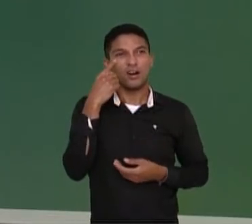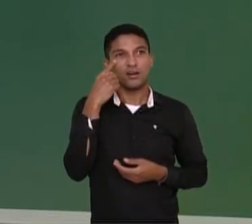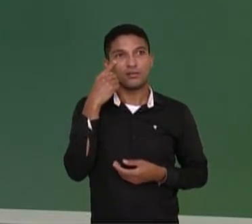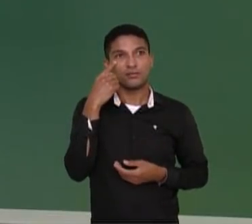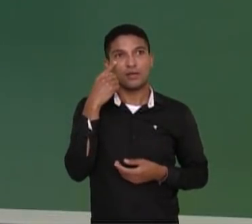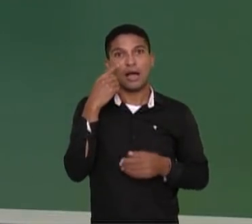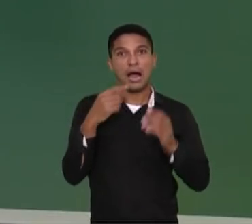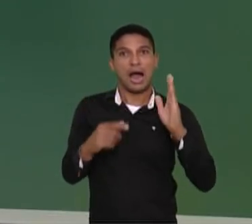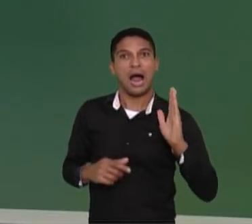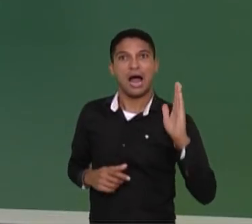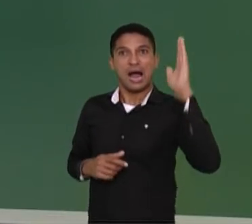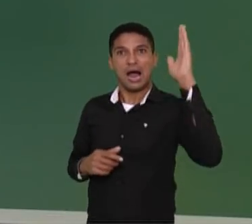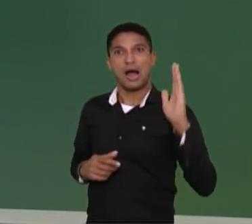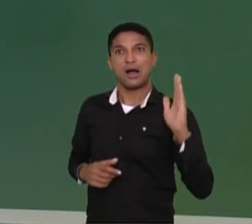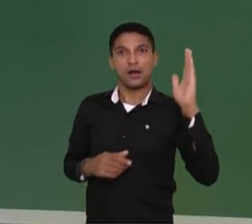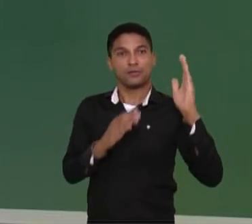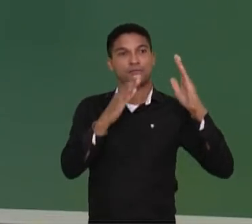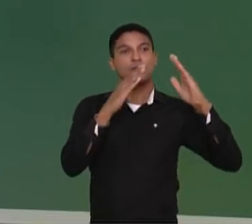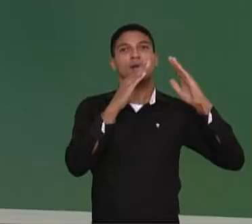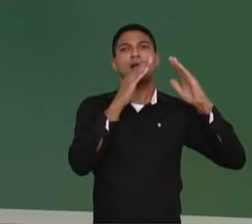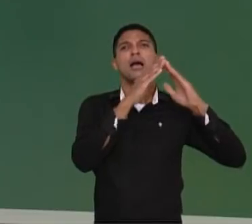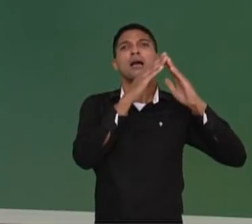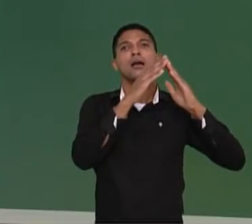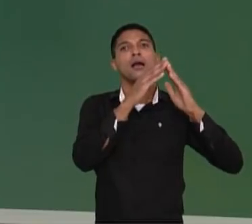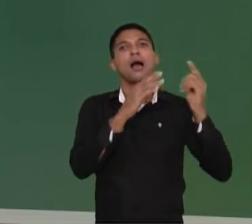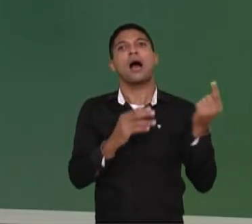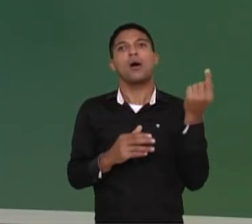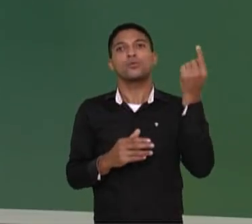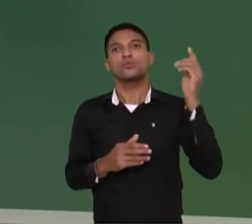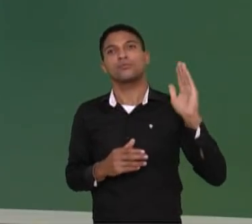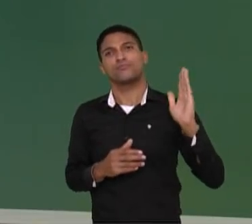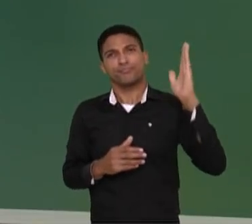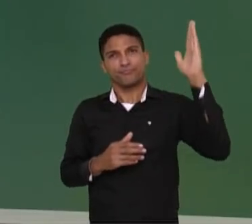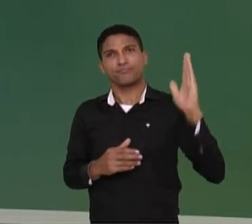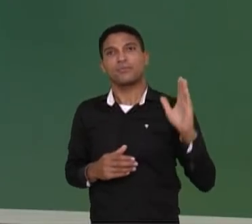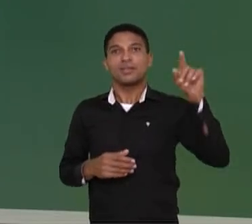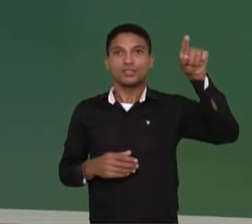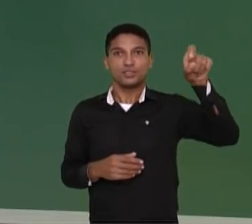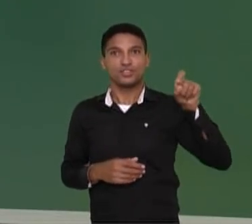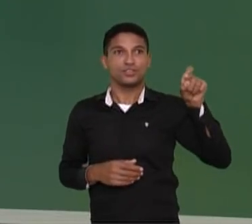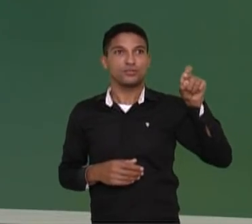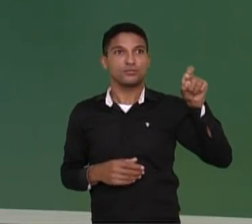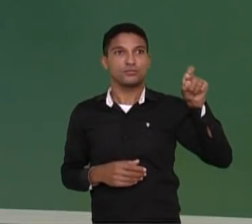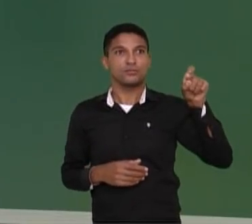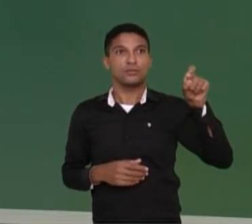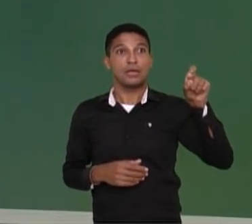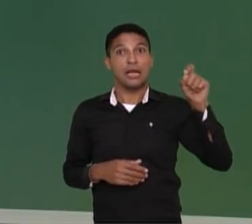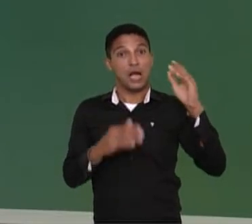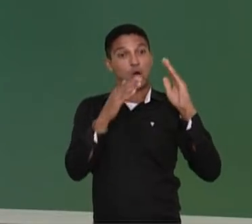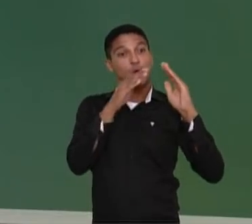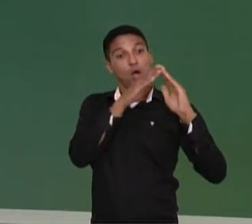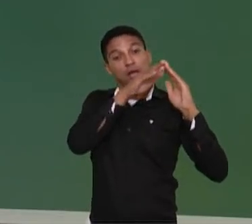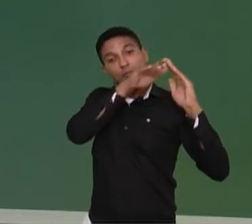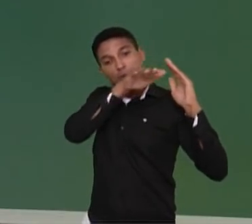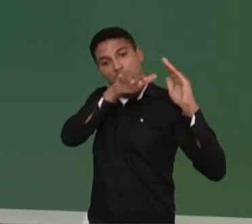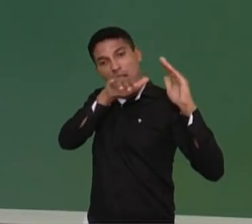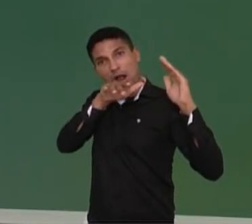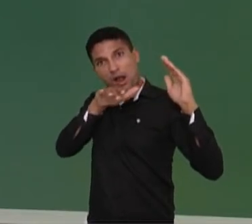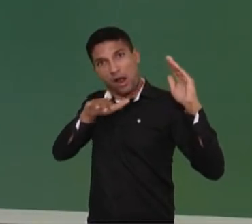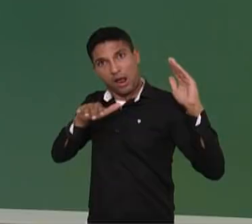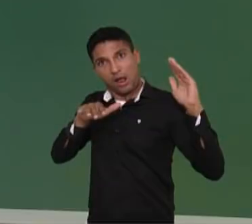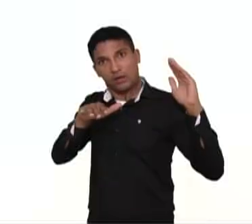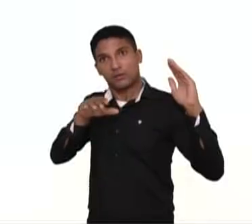aqui. A altura do prédio eu chamei de x, sombra do prédio eu tenho 200 centímetros. Por que